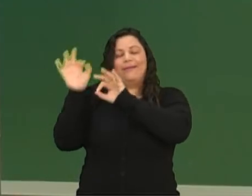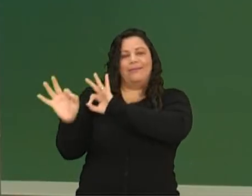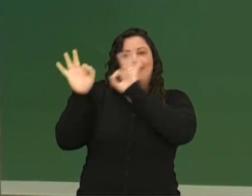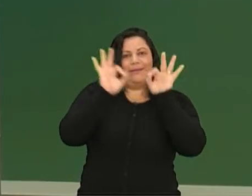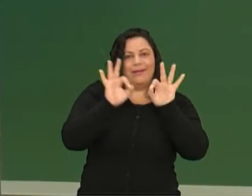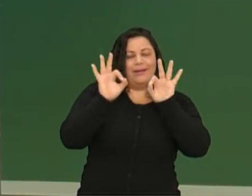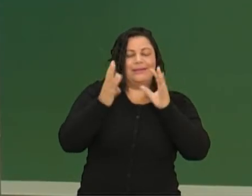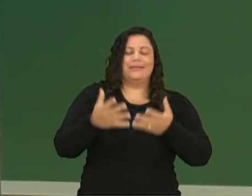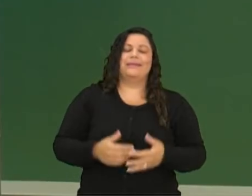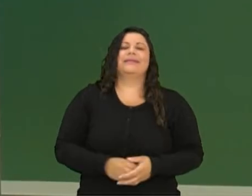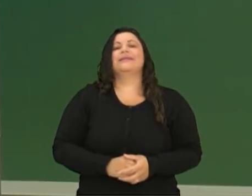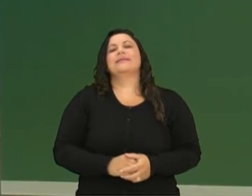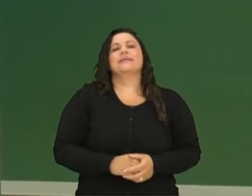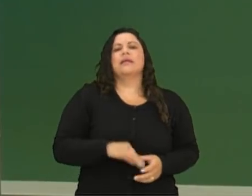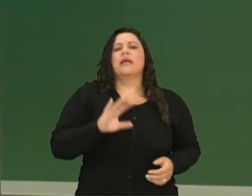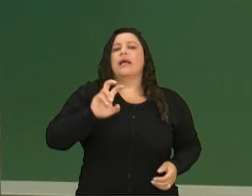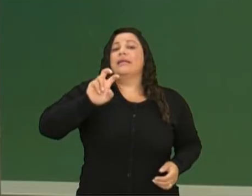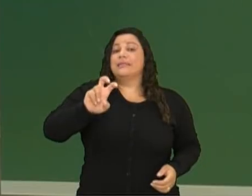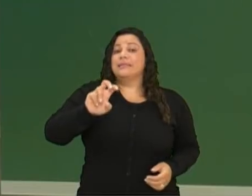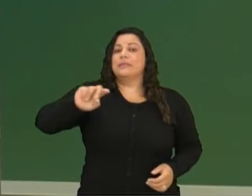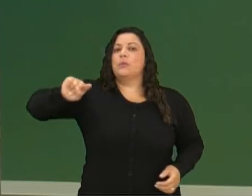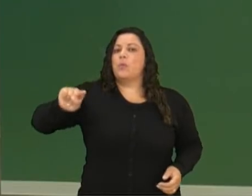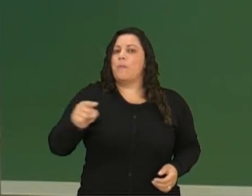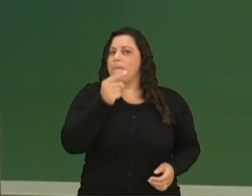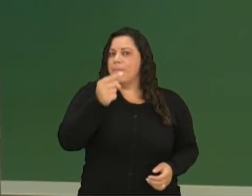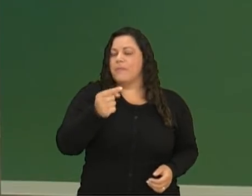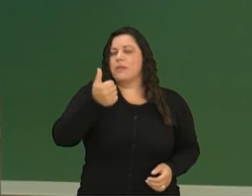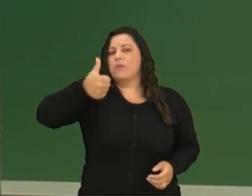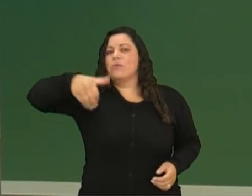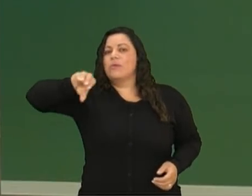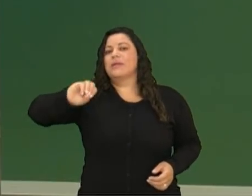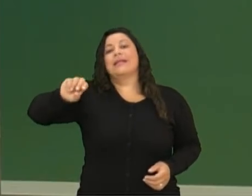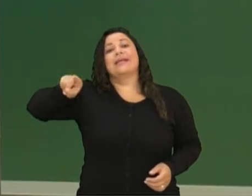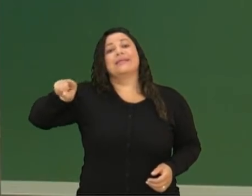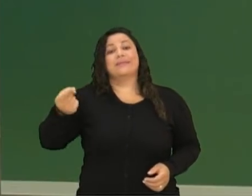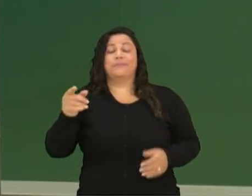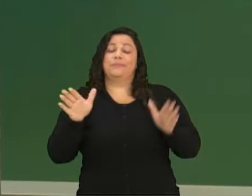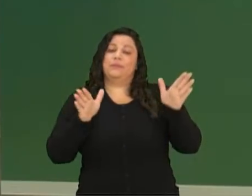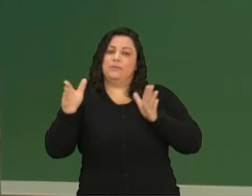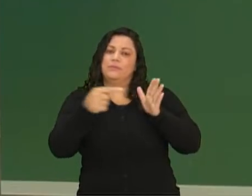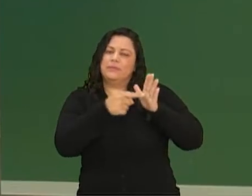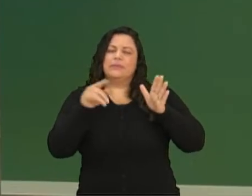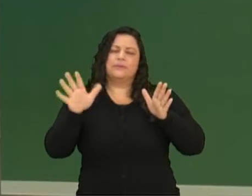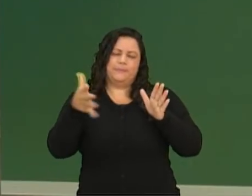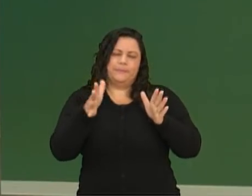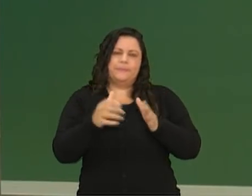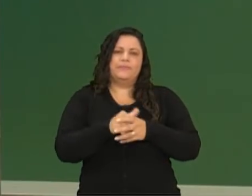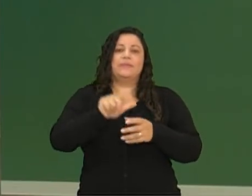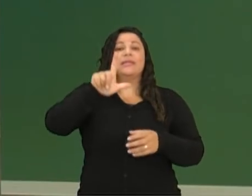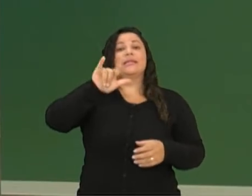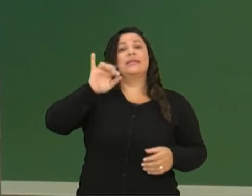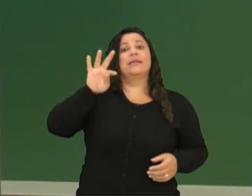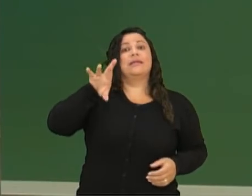aí entre 5.000 e 10.000 glóbulos brancos para cada milímetro cúbico de sangue, tá?